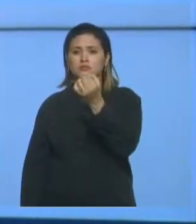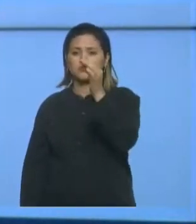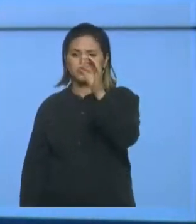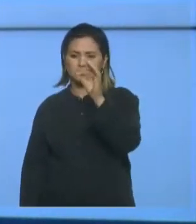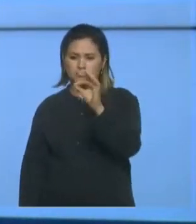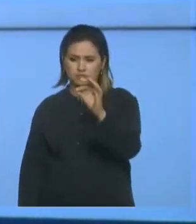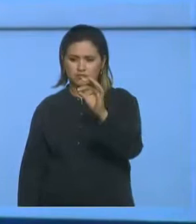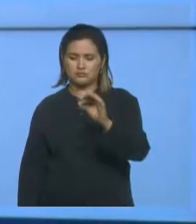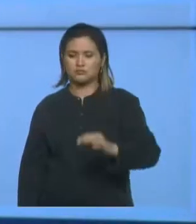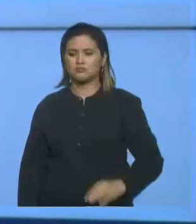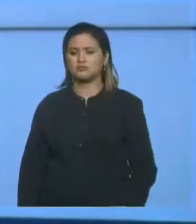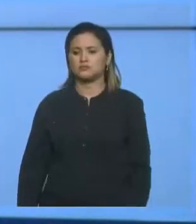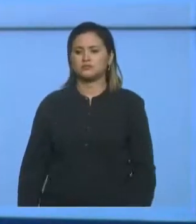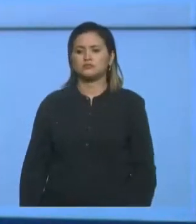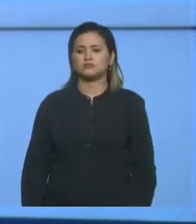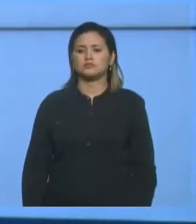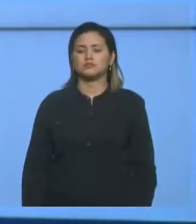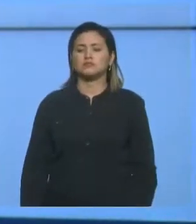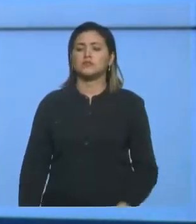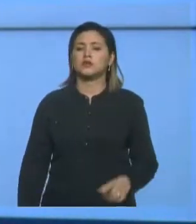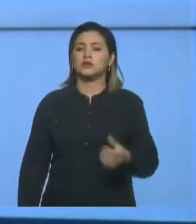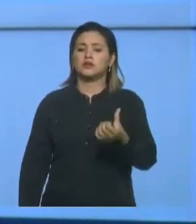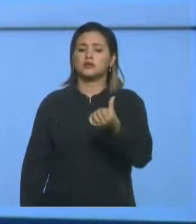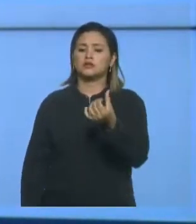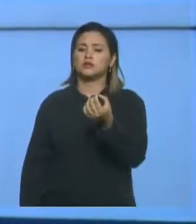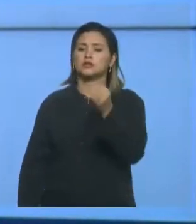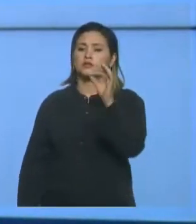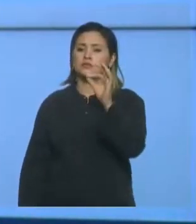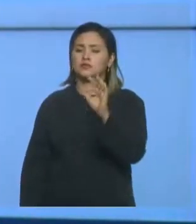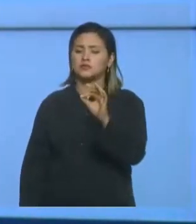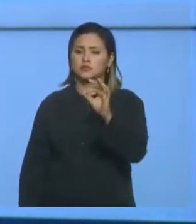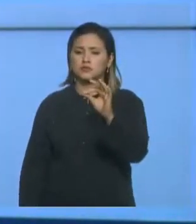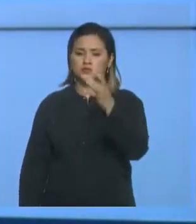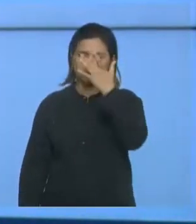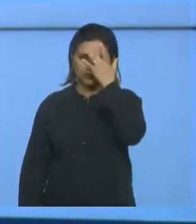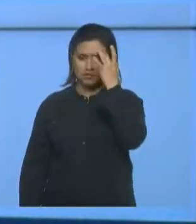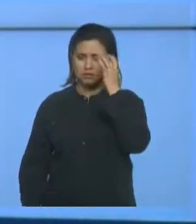Aldenora, portanto, ele atende 60% dos pacientes oncológicos do Maranhão.